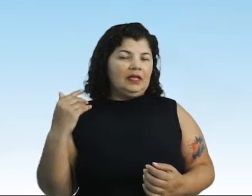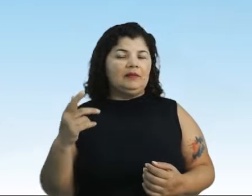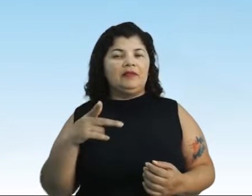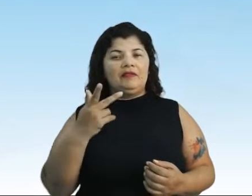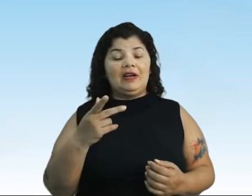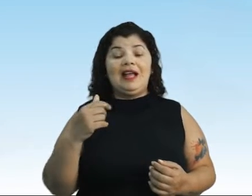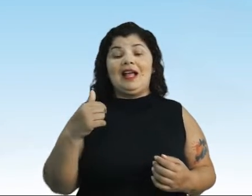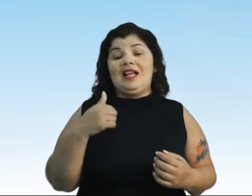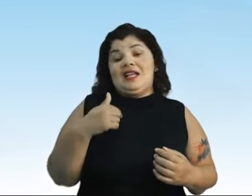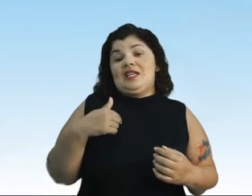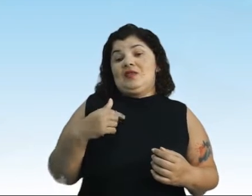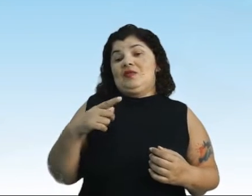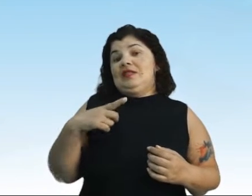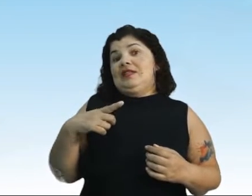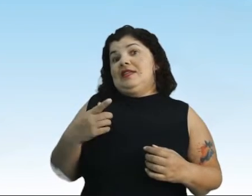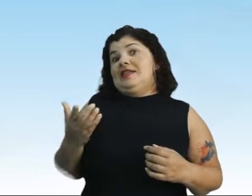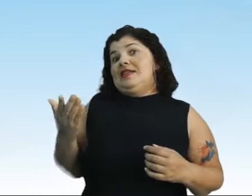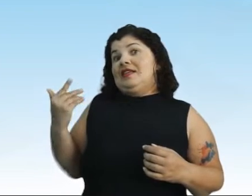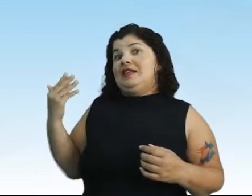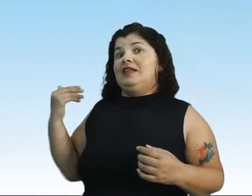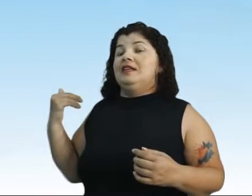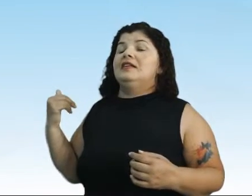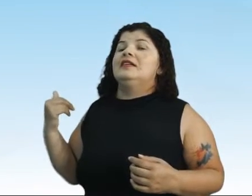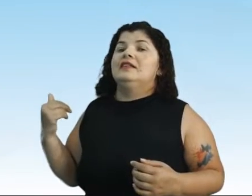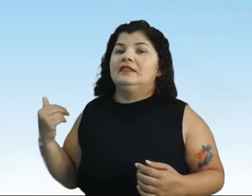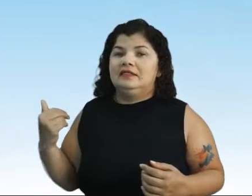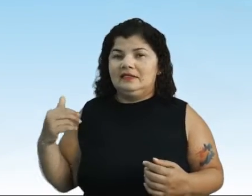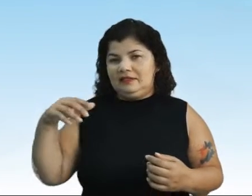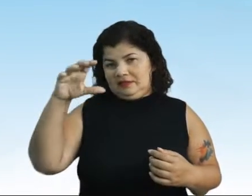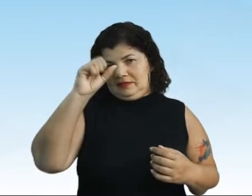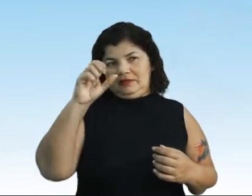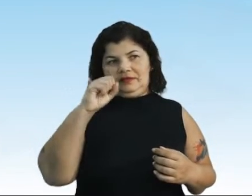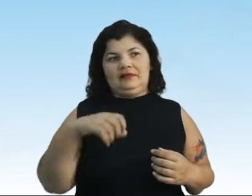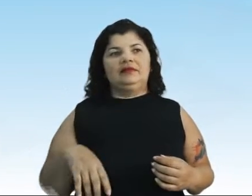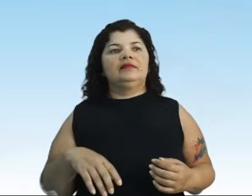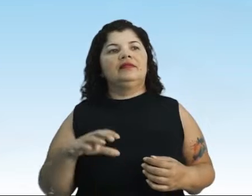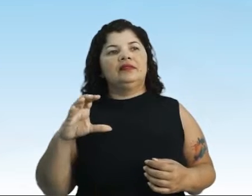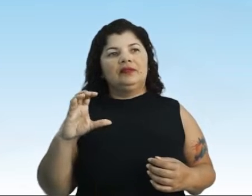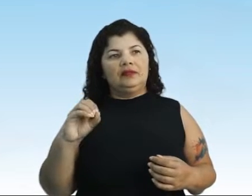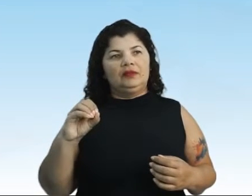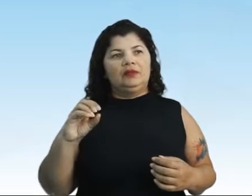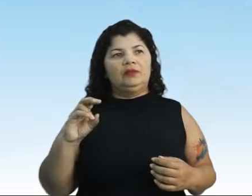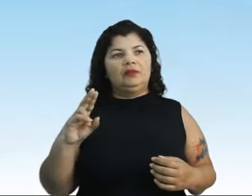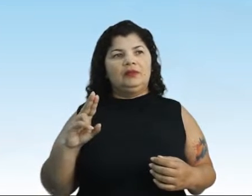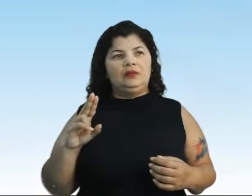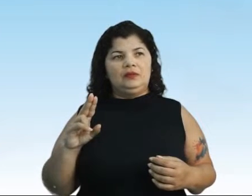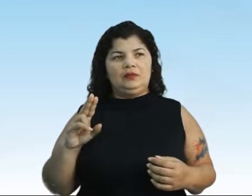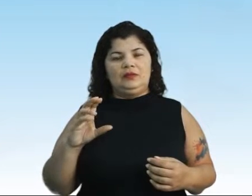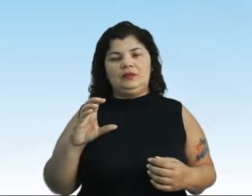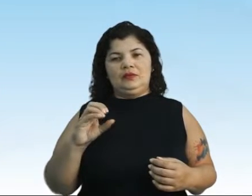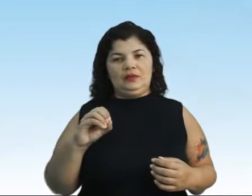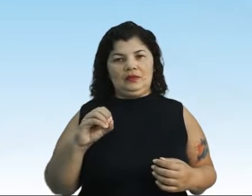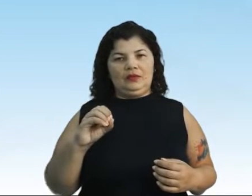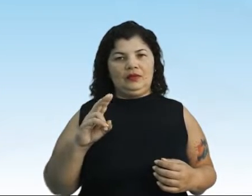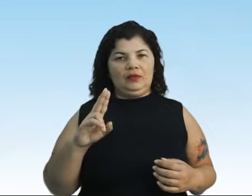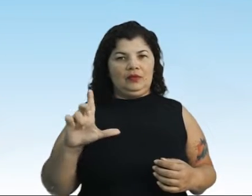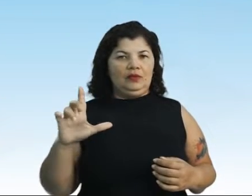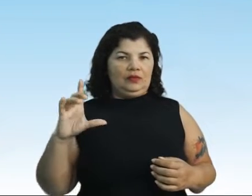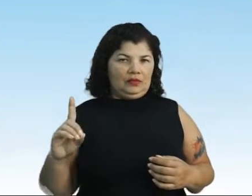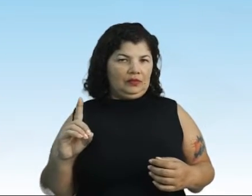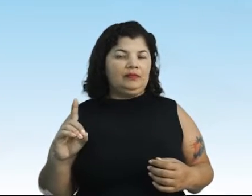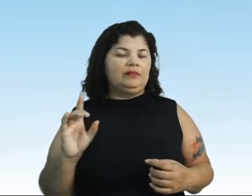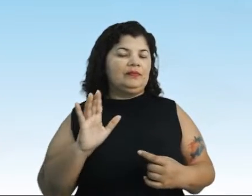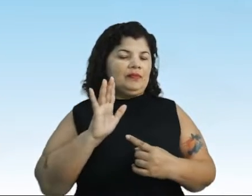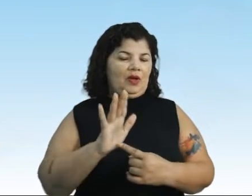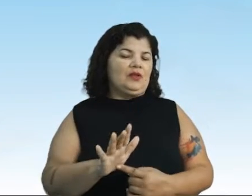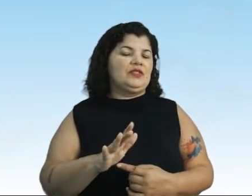que eu tinha aquela habilidade. E could, ele vai representar na sentença esse